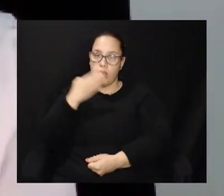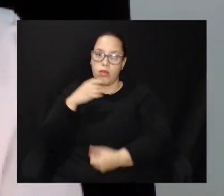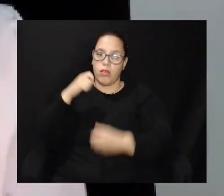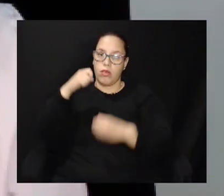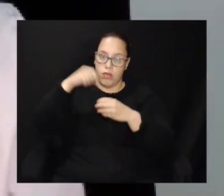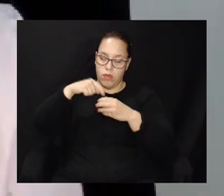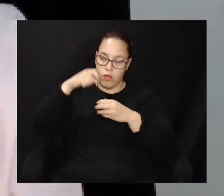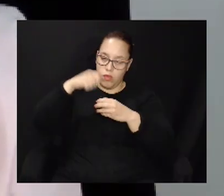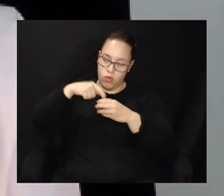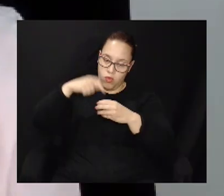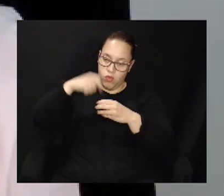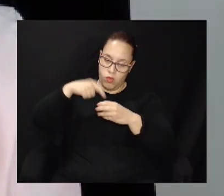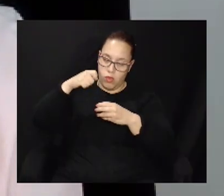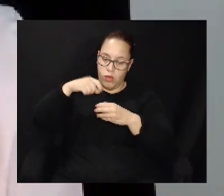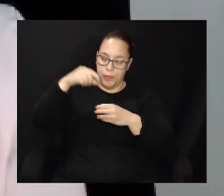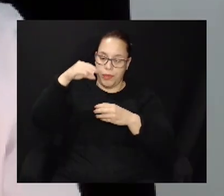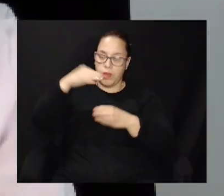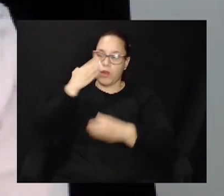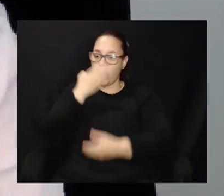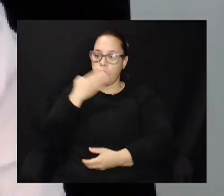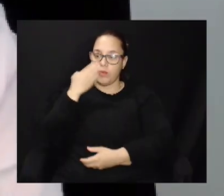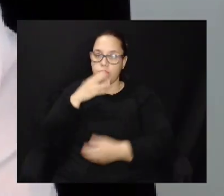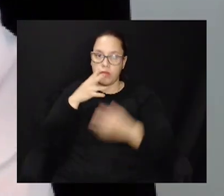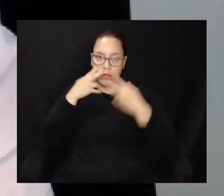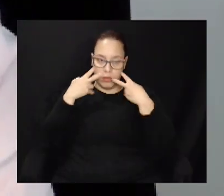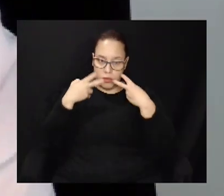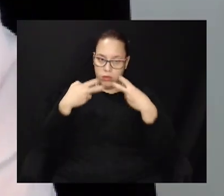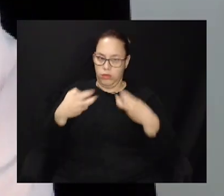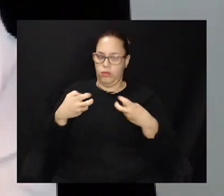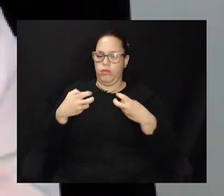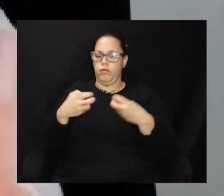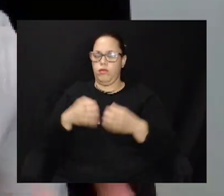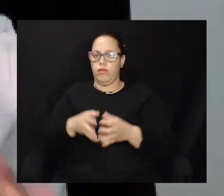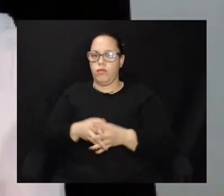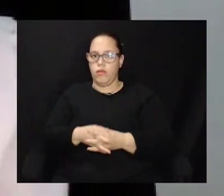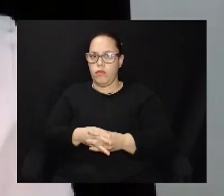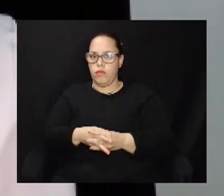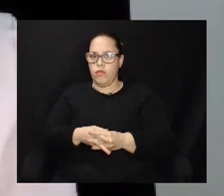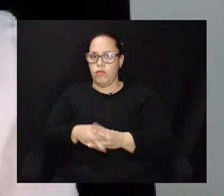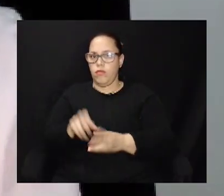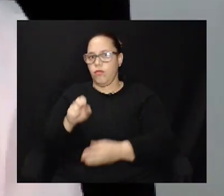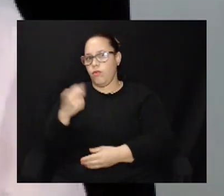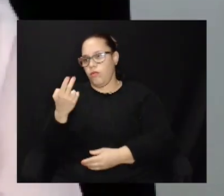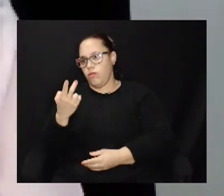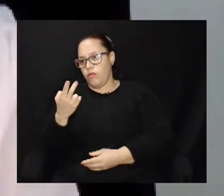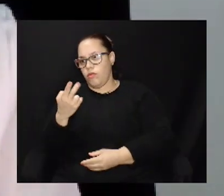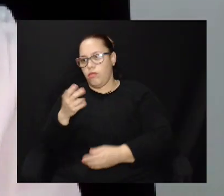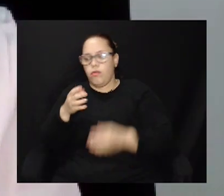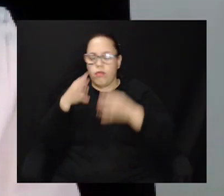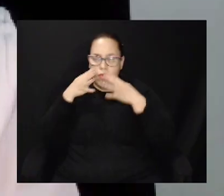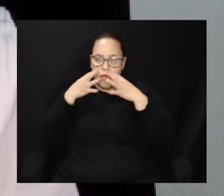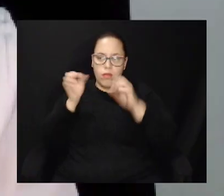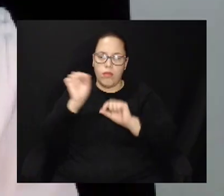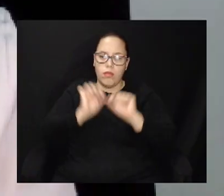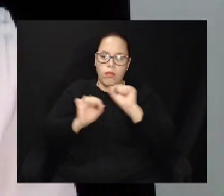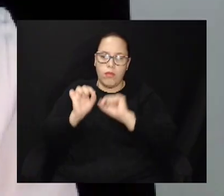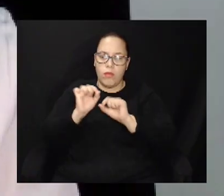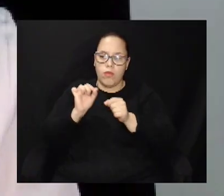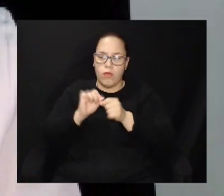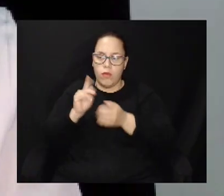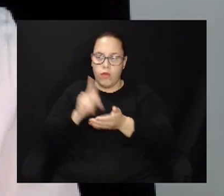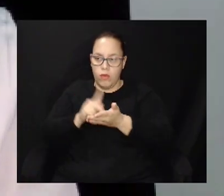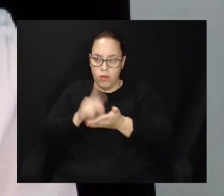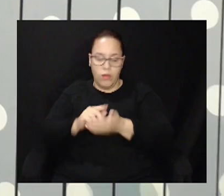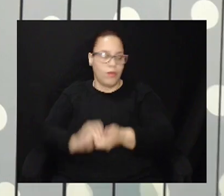mais observando o que vale a pena a gente consumir com açúcar, ou fica um pouco mais atento ao que a gente está consumindo de fato.